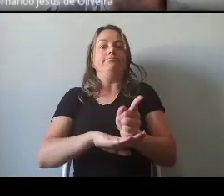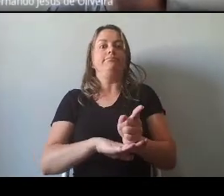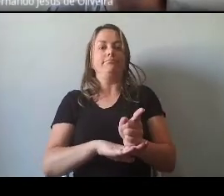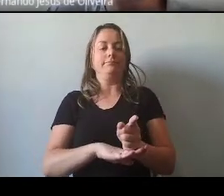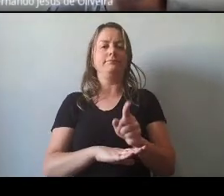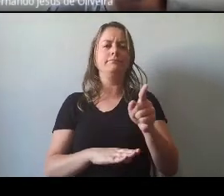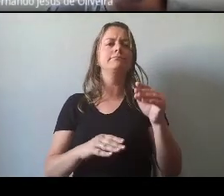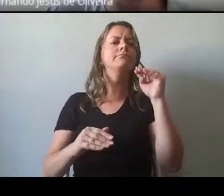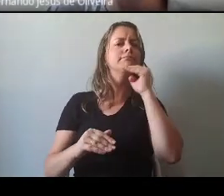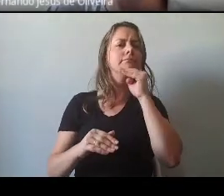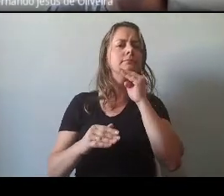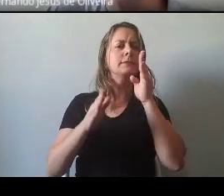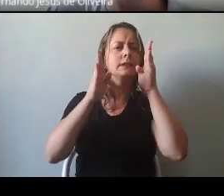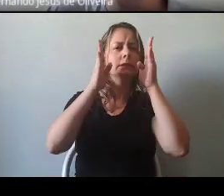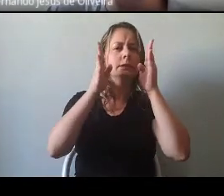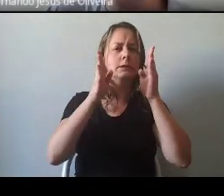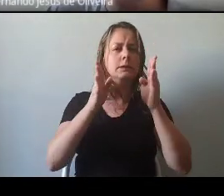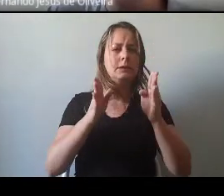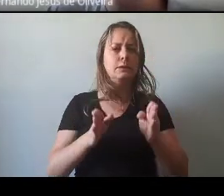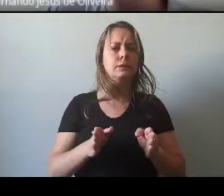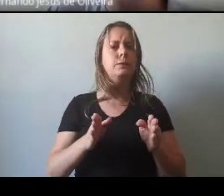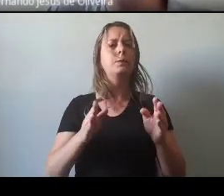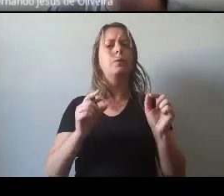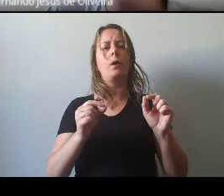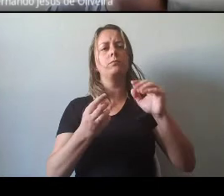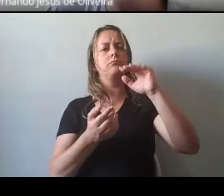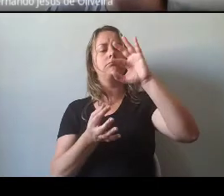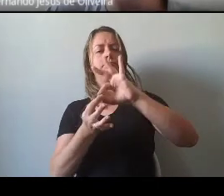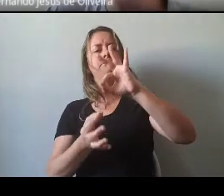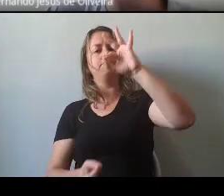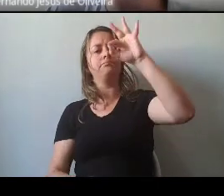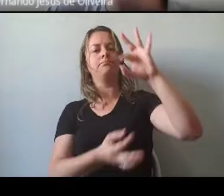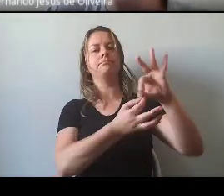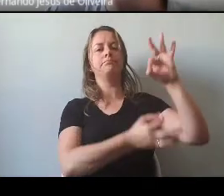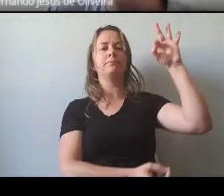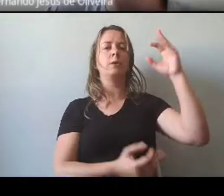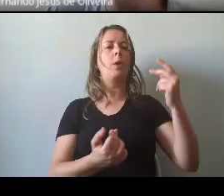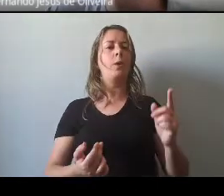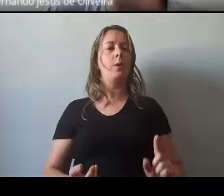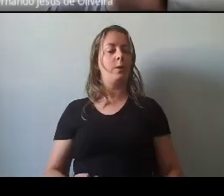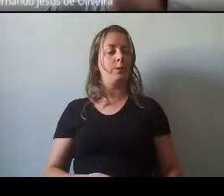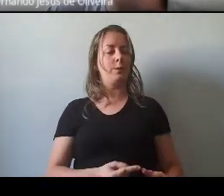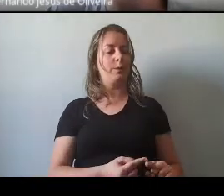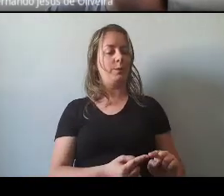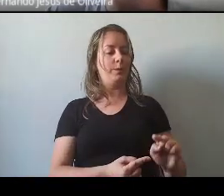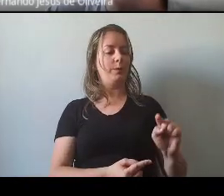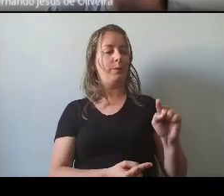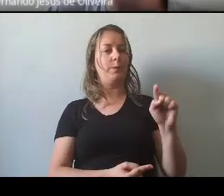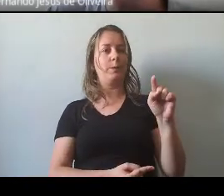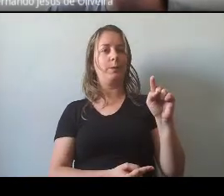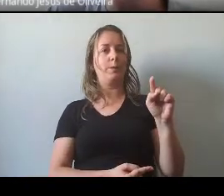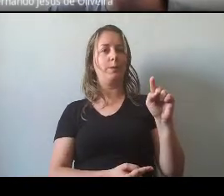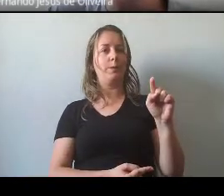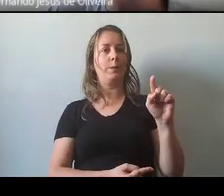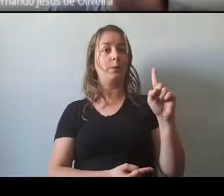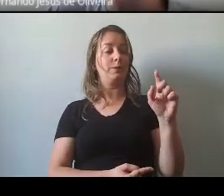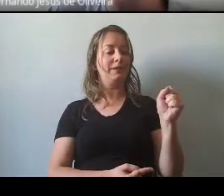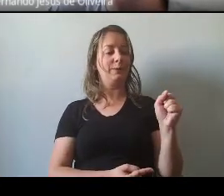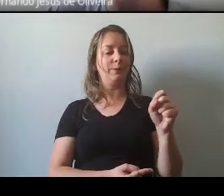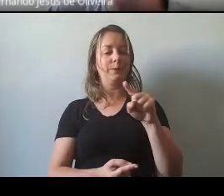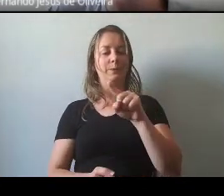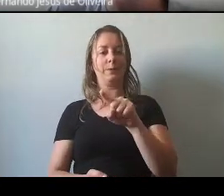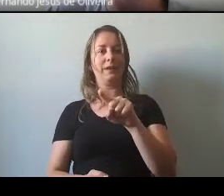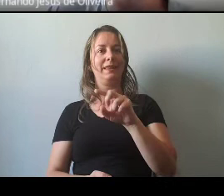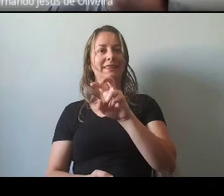aumenta. E essas posições estão alinhadas, tá? Quer dizer, na mesma altura que ele passou em 1 segundo, ele passa em 5